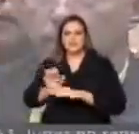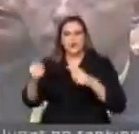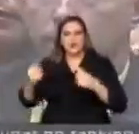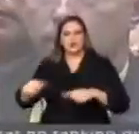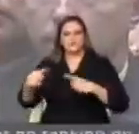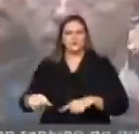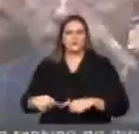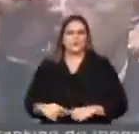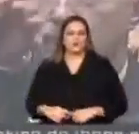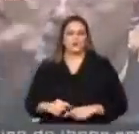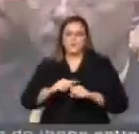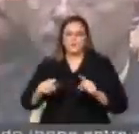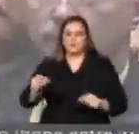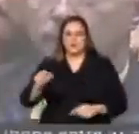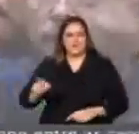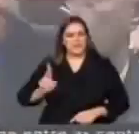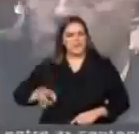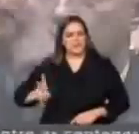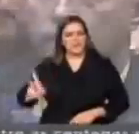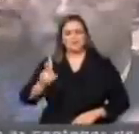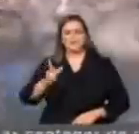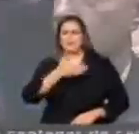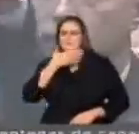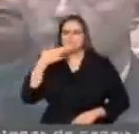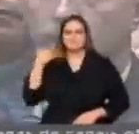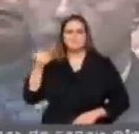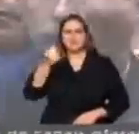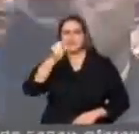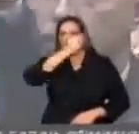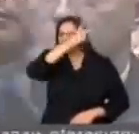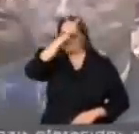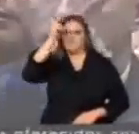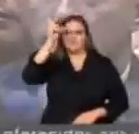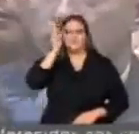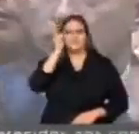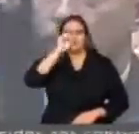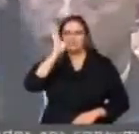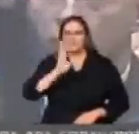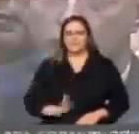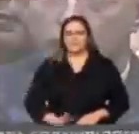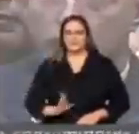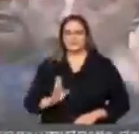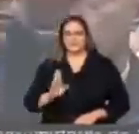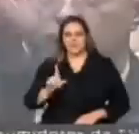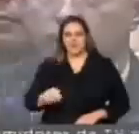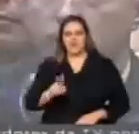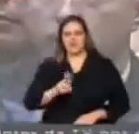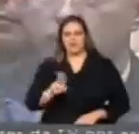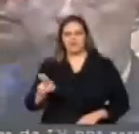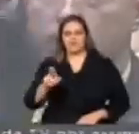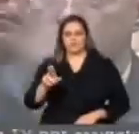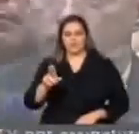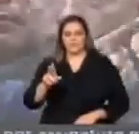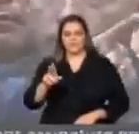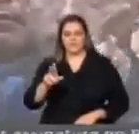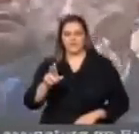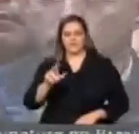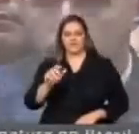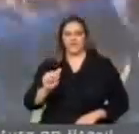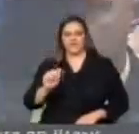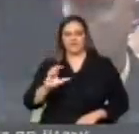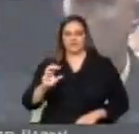ainda assim é considerado o melhor prefeito do Brasil, o prefeito de Salvador,